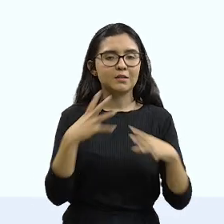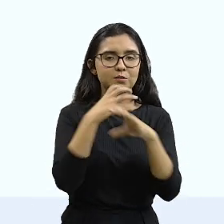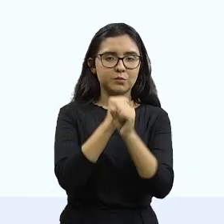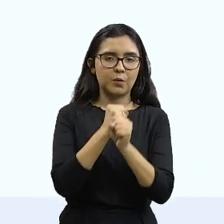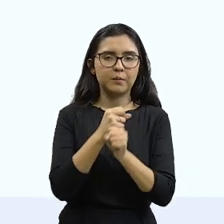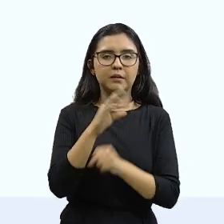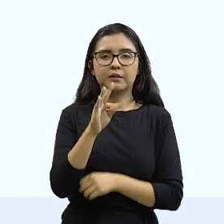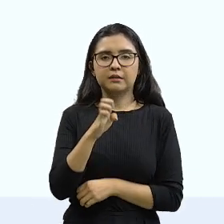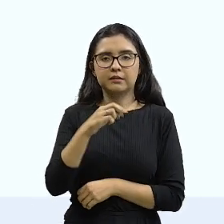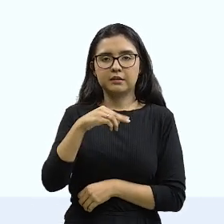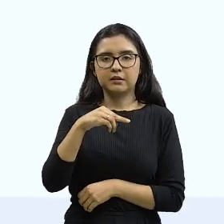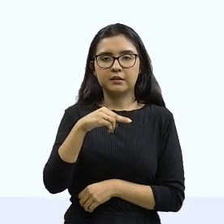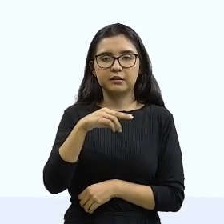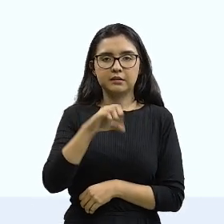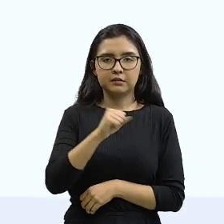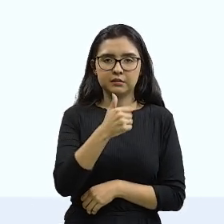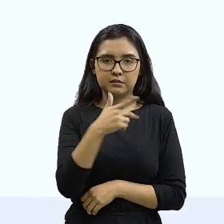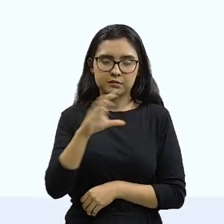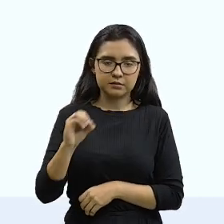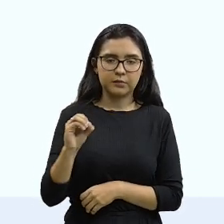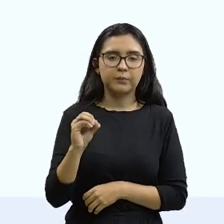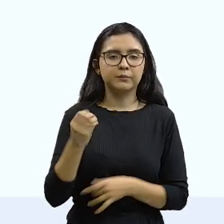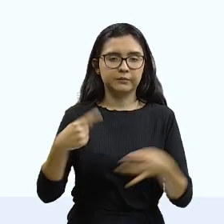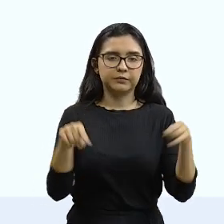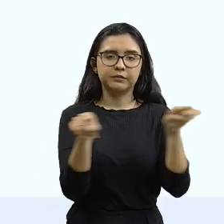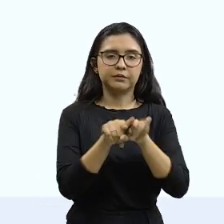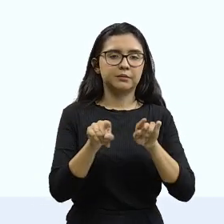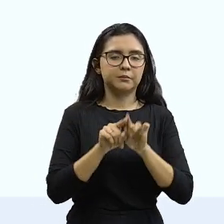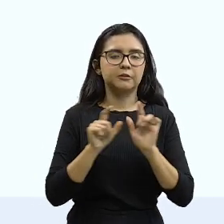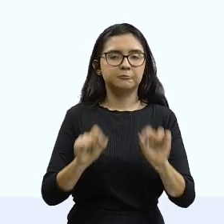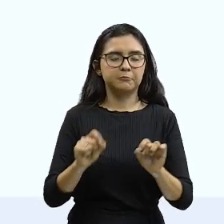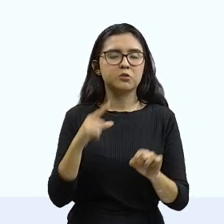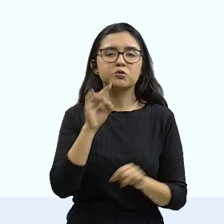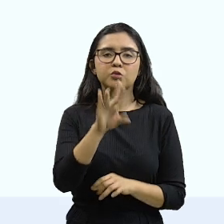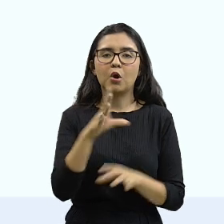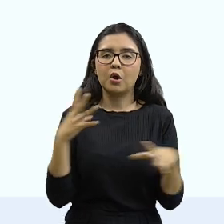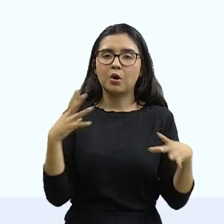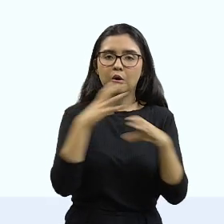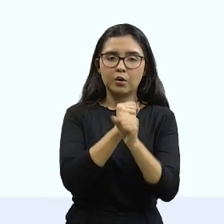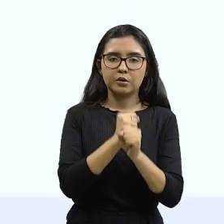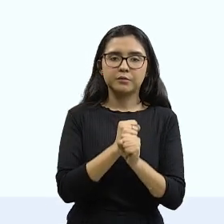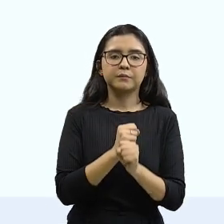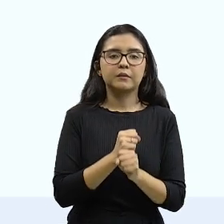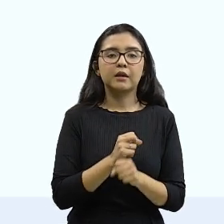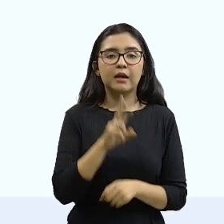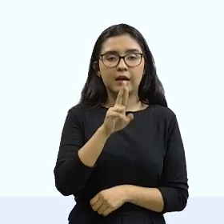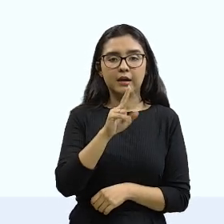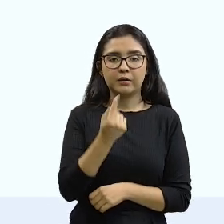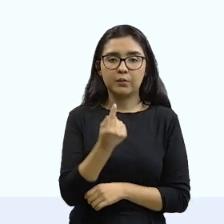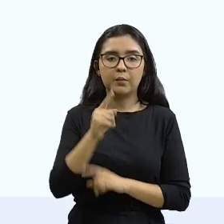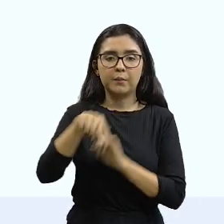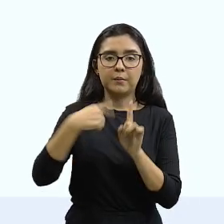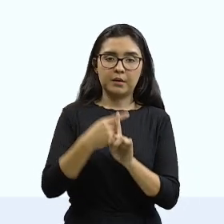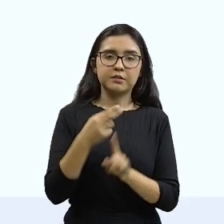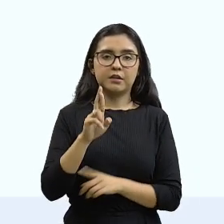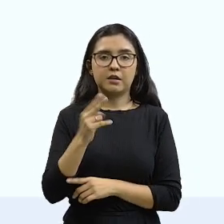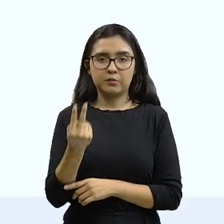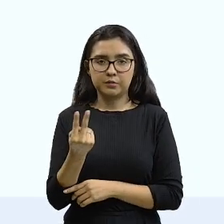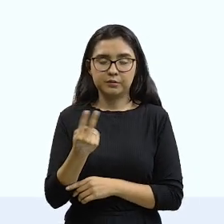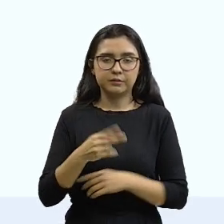tensões. E a resistência em série? Basta somar. R1 mais R2.